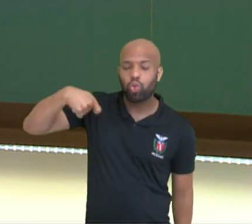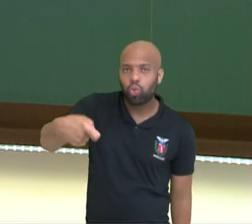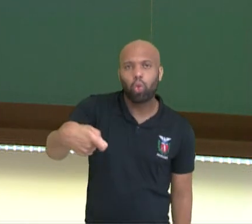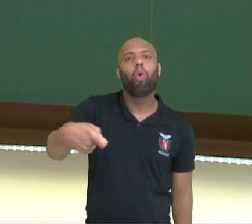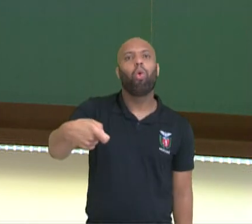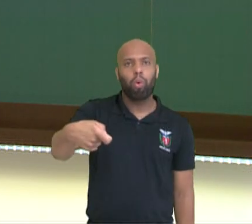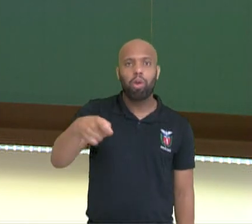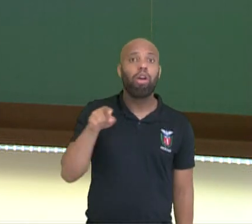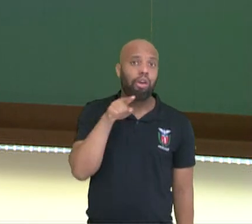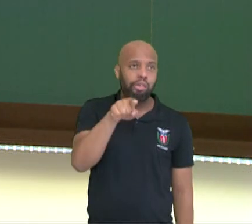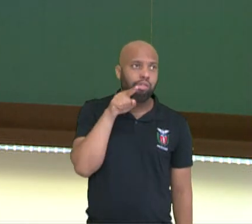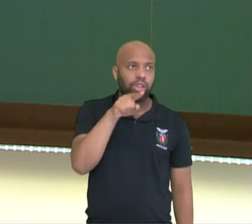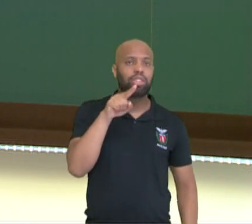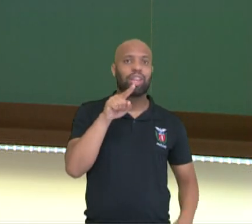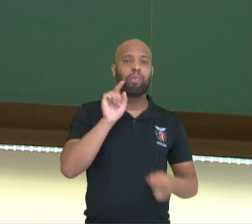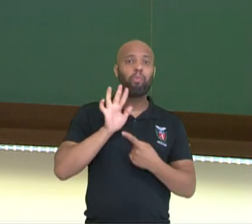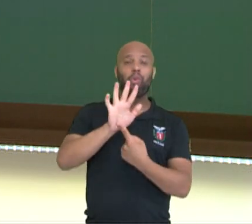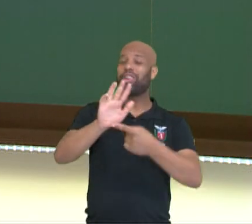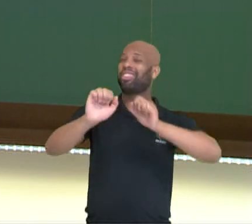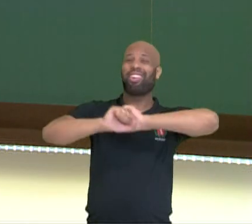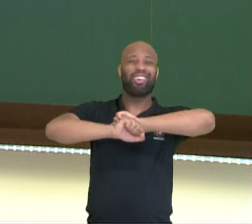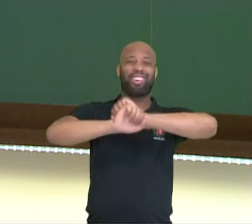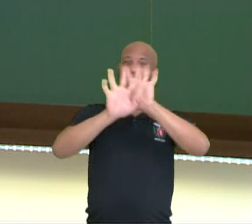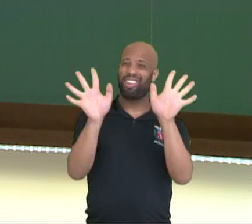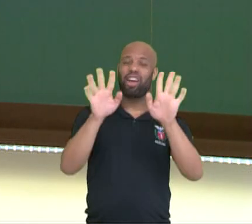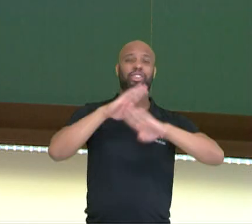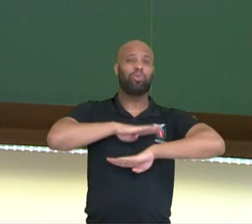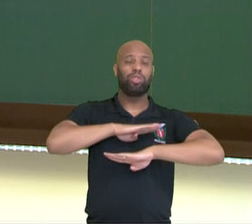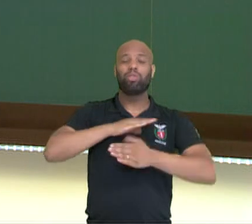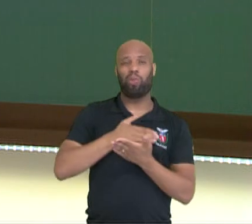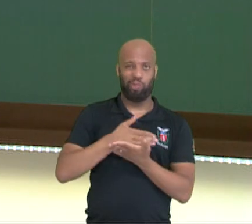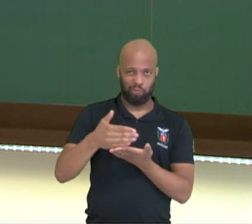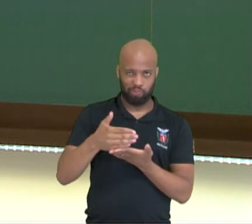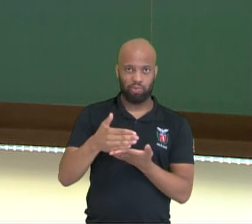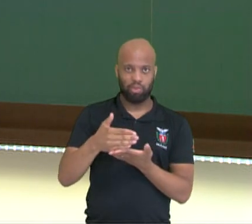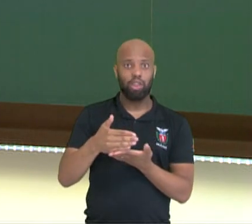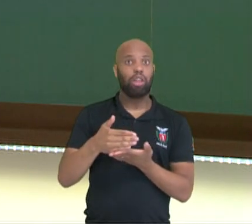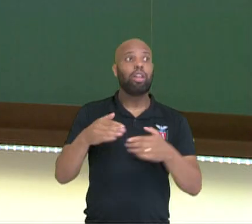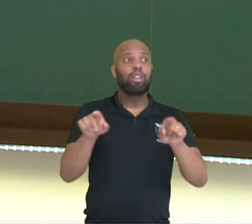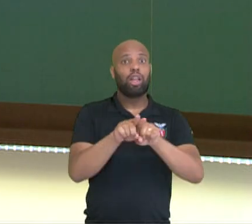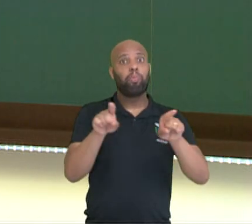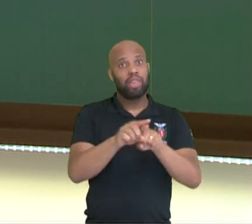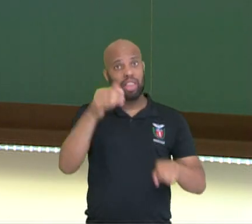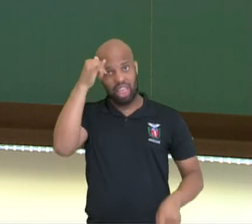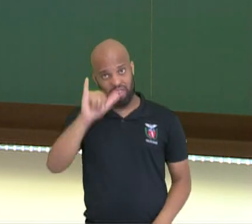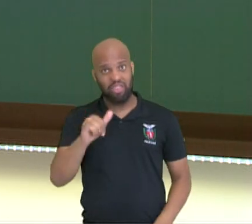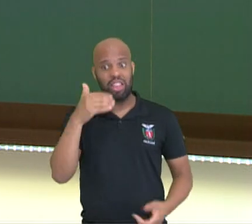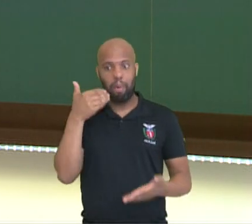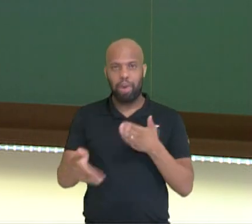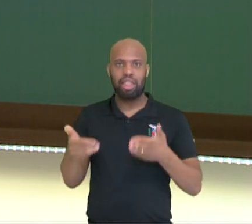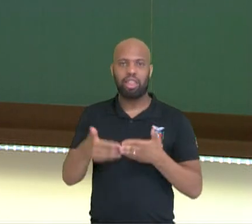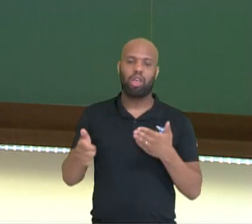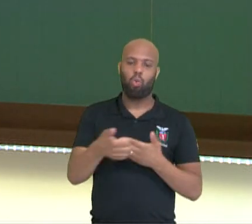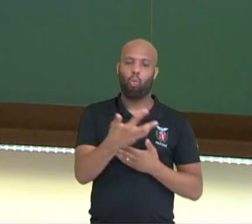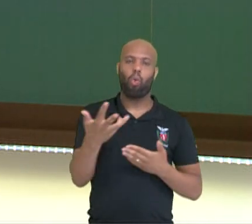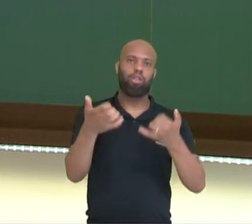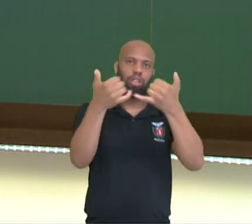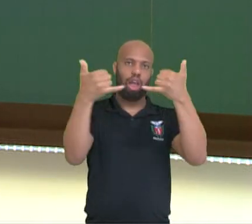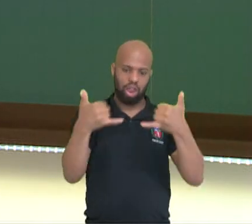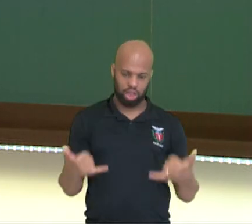o espaço. Também identificamos os elementos pela situação inicial. O